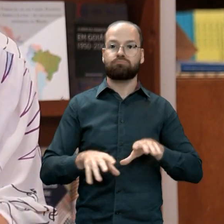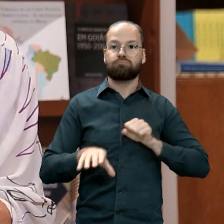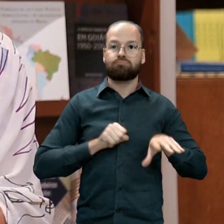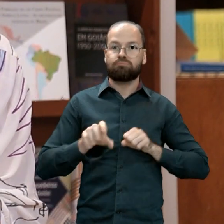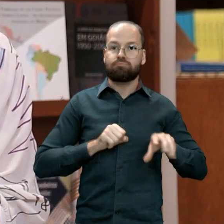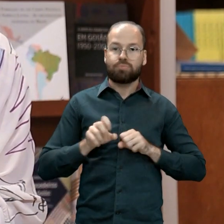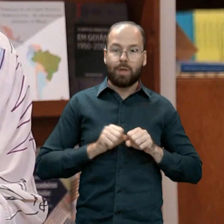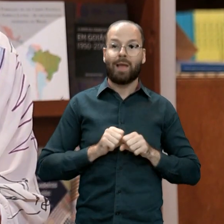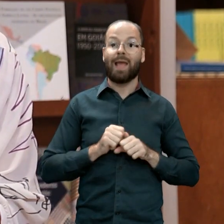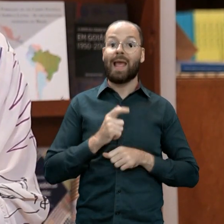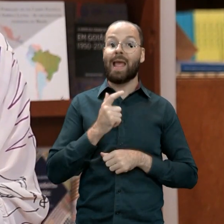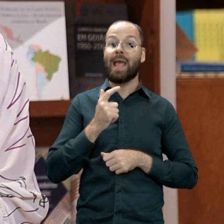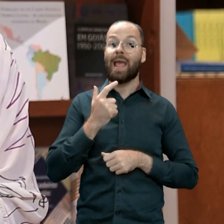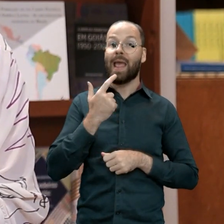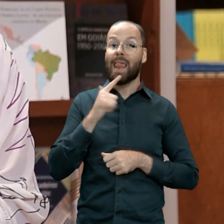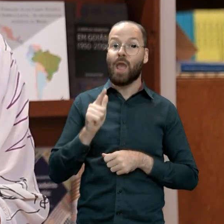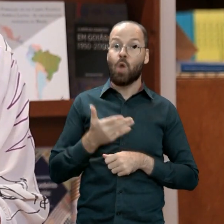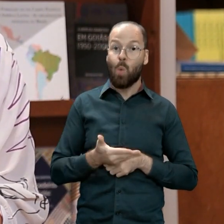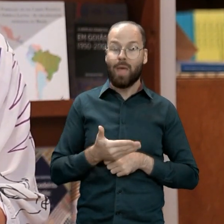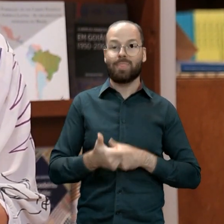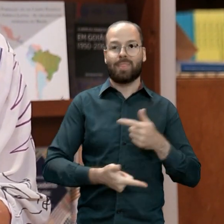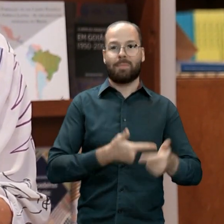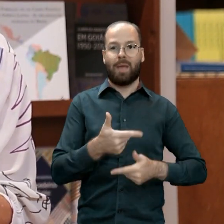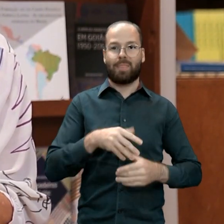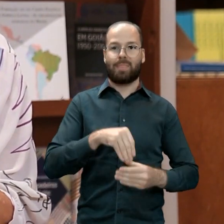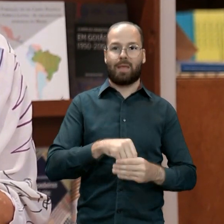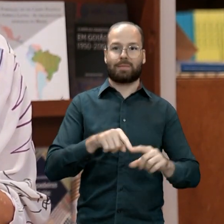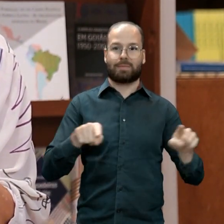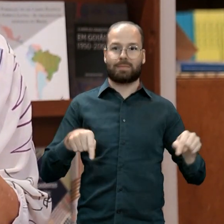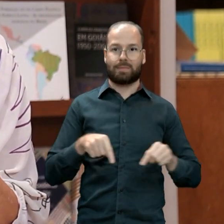aula. Nesse evento nós tivemos